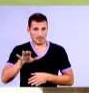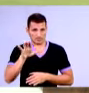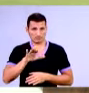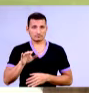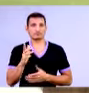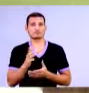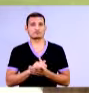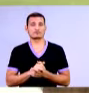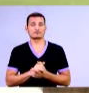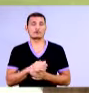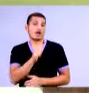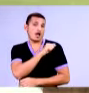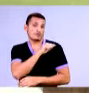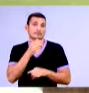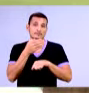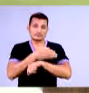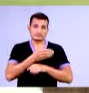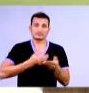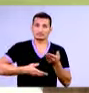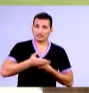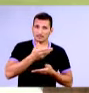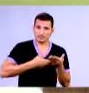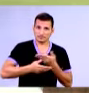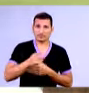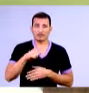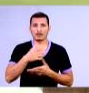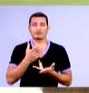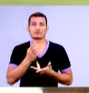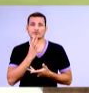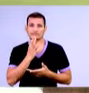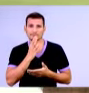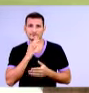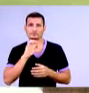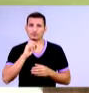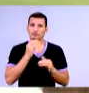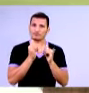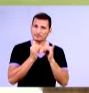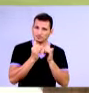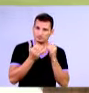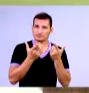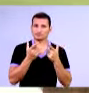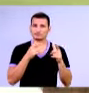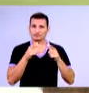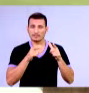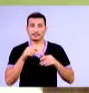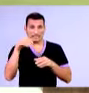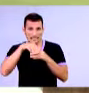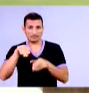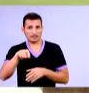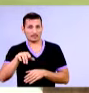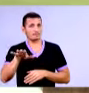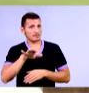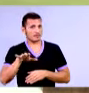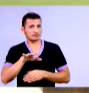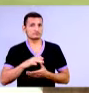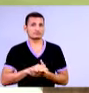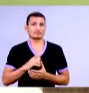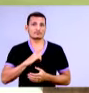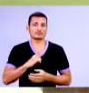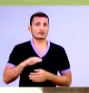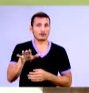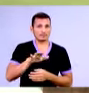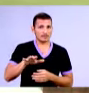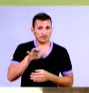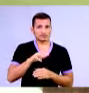em que o aluno participa, ele interage, ele é construtor do conhecimento ou da informação que está sendo trabalhada dentro daquele ambiente. Nós temos o ambiente,